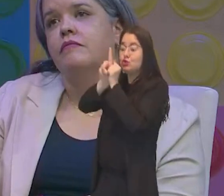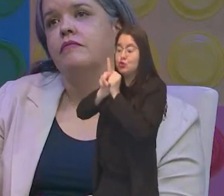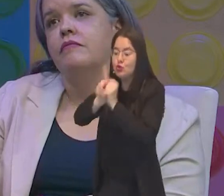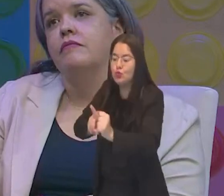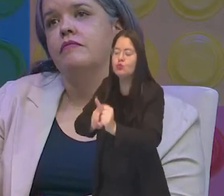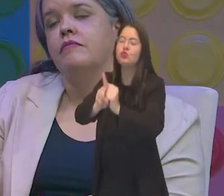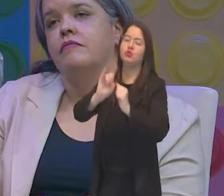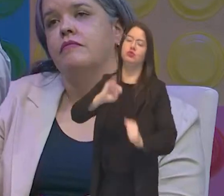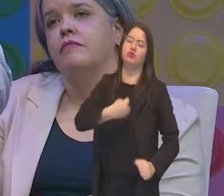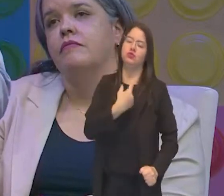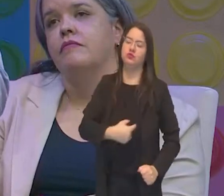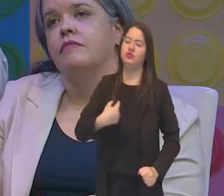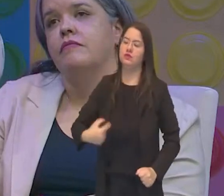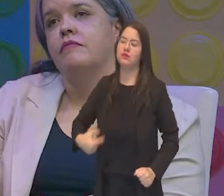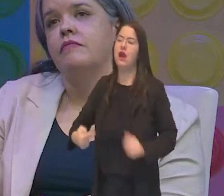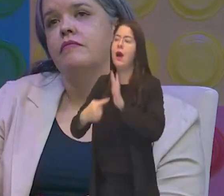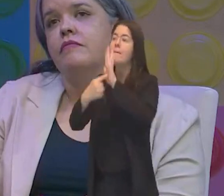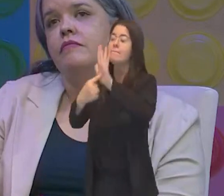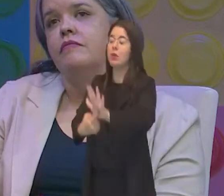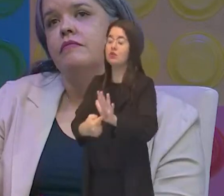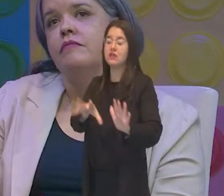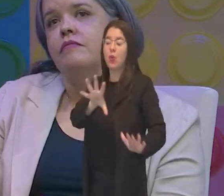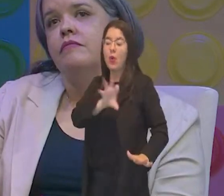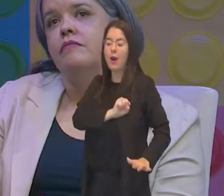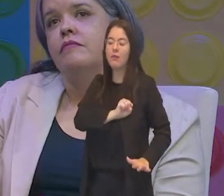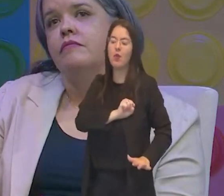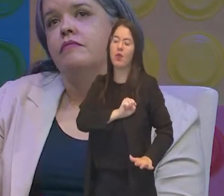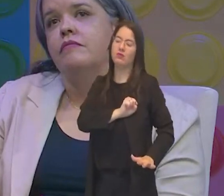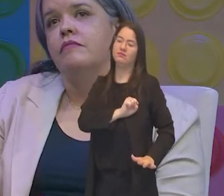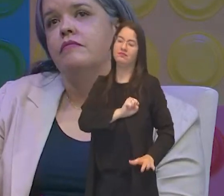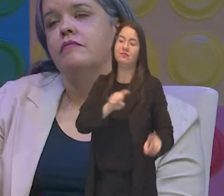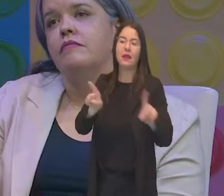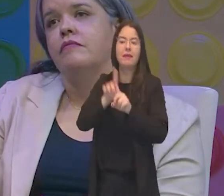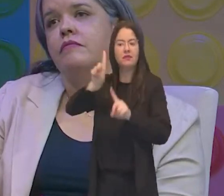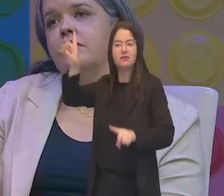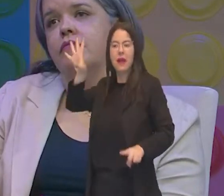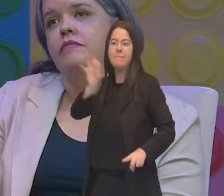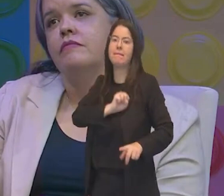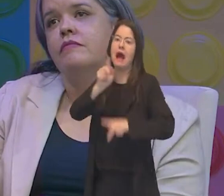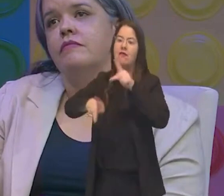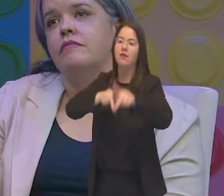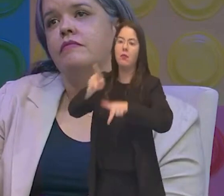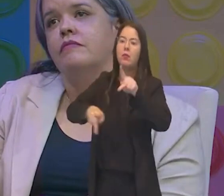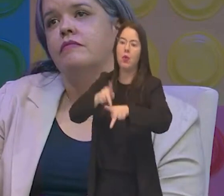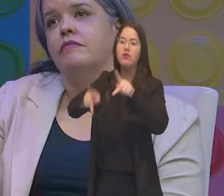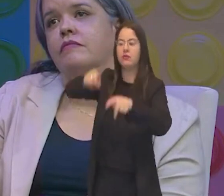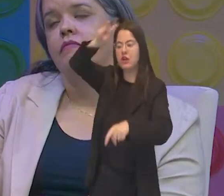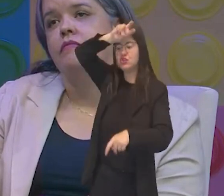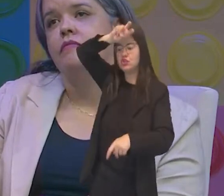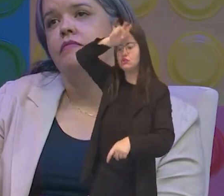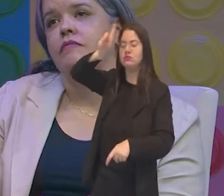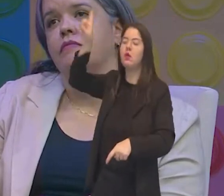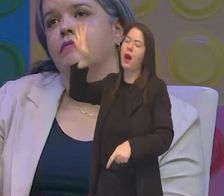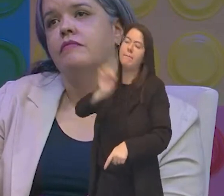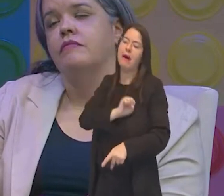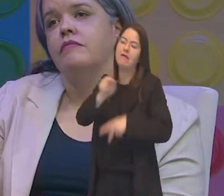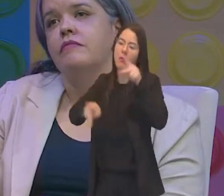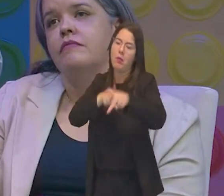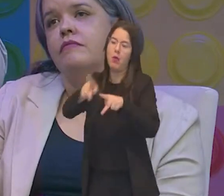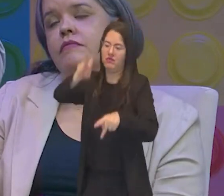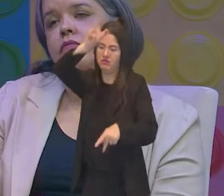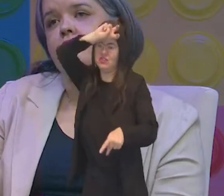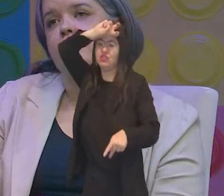José, demonstra um amor de Deus também pelo povo egípcio, né? O povo do Egito.